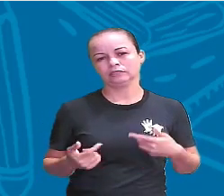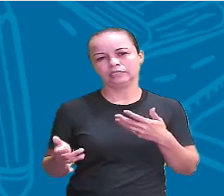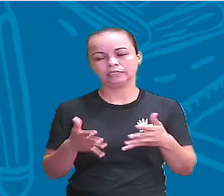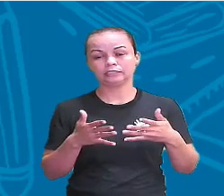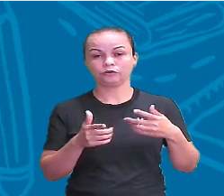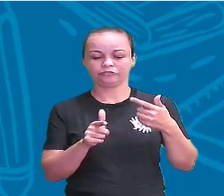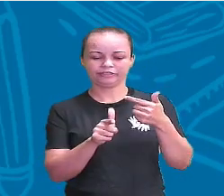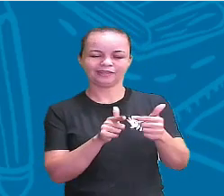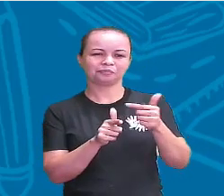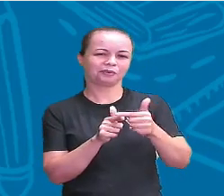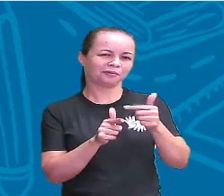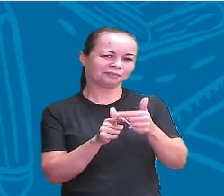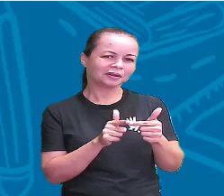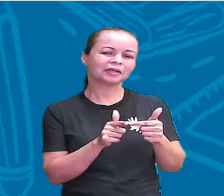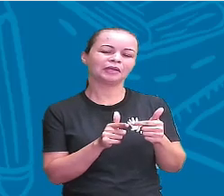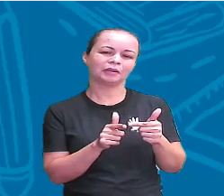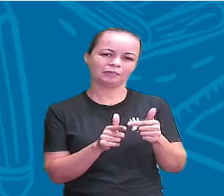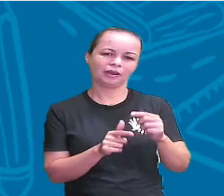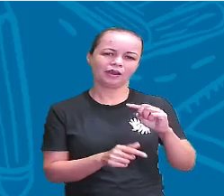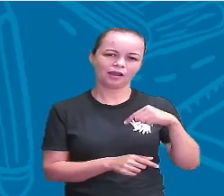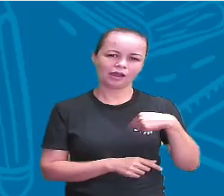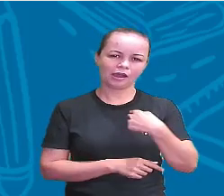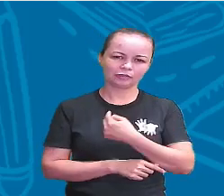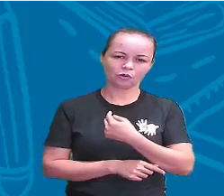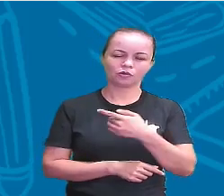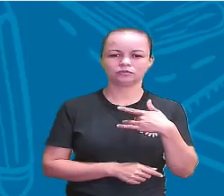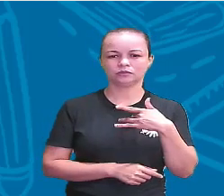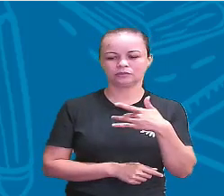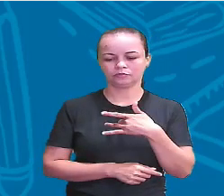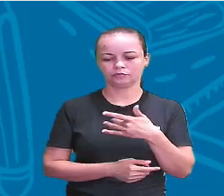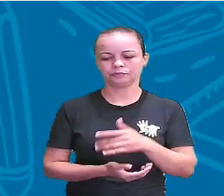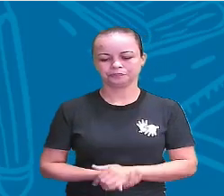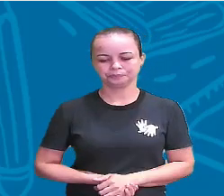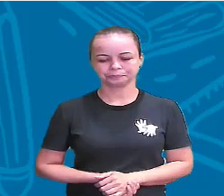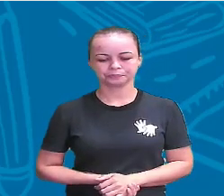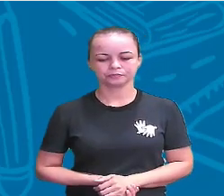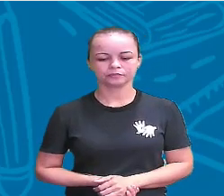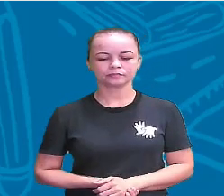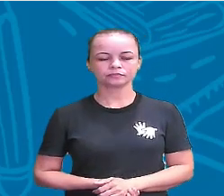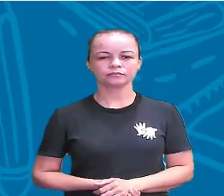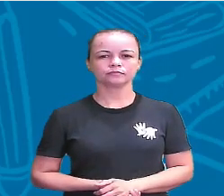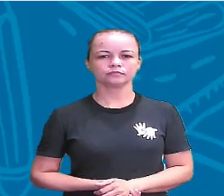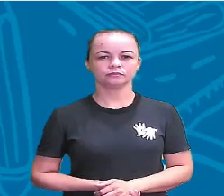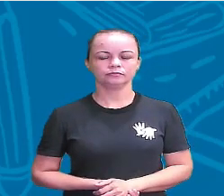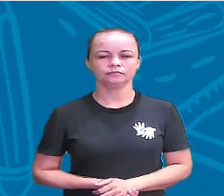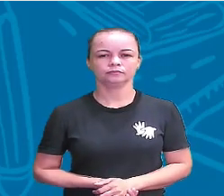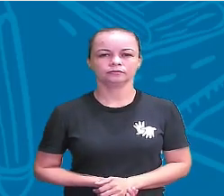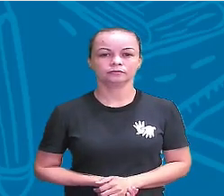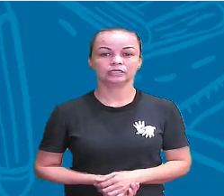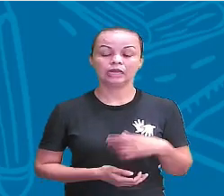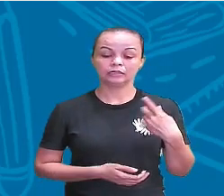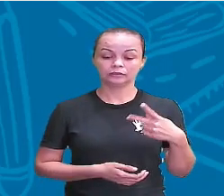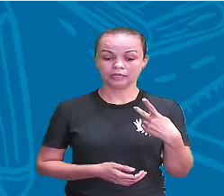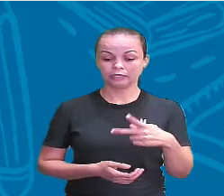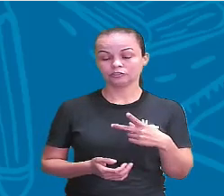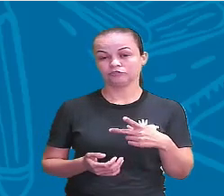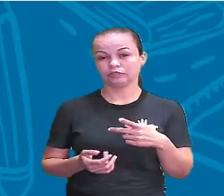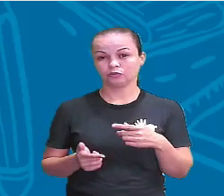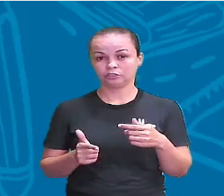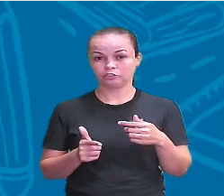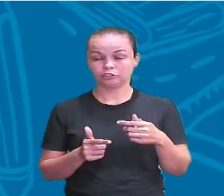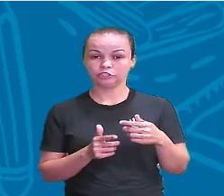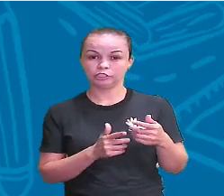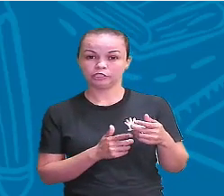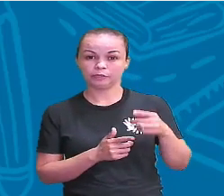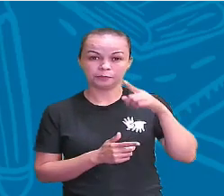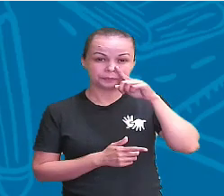prejuízos, né, à nossa saúde, tá certo? E dentre os fatores de risco, as